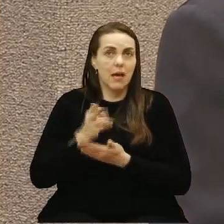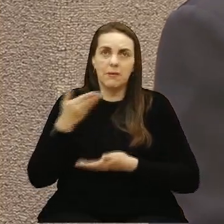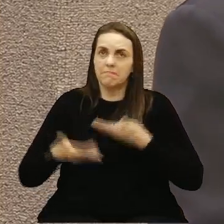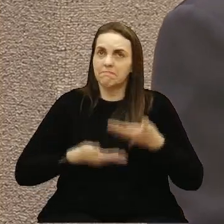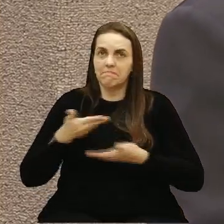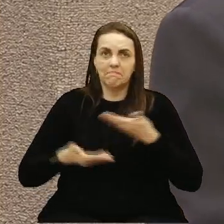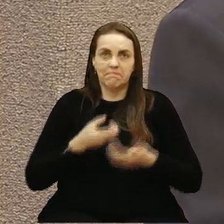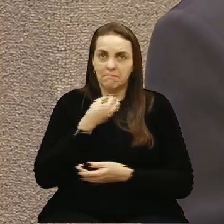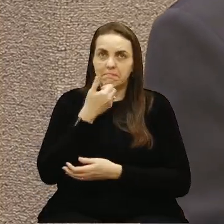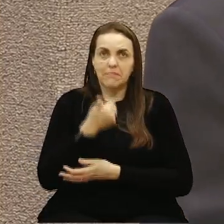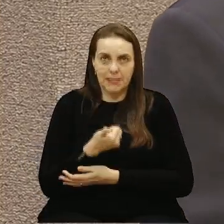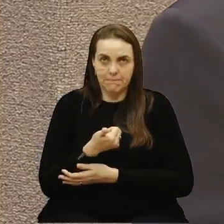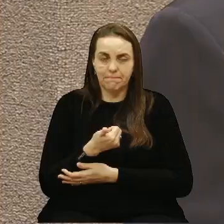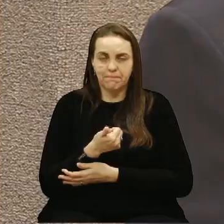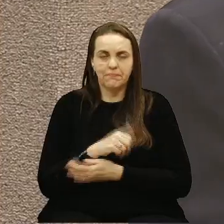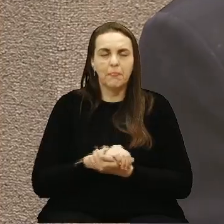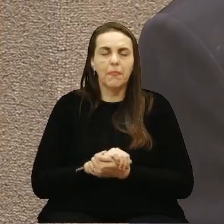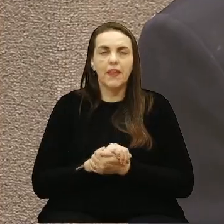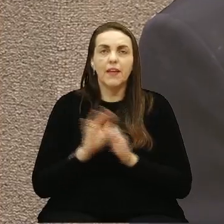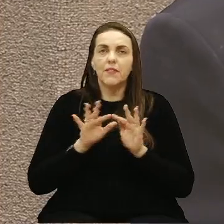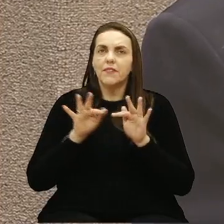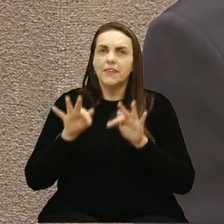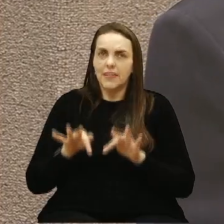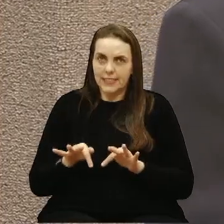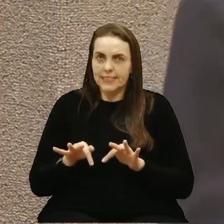muito bem. Mas, para finalizar,